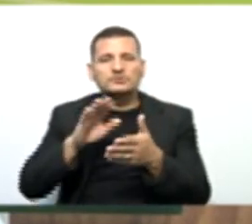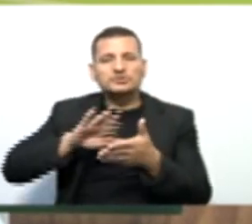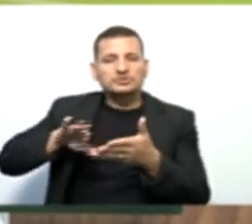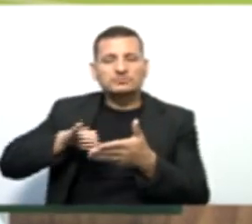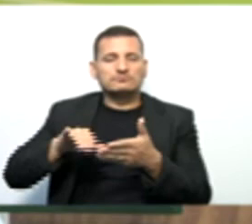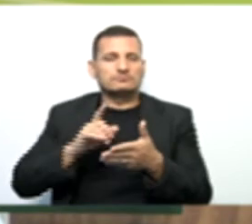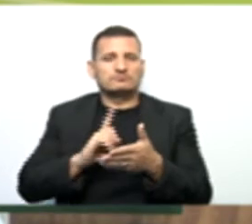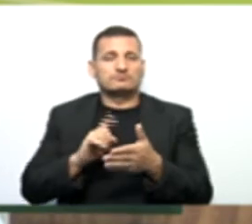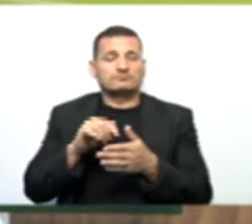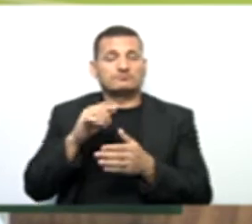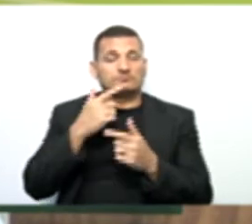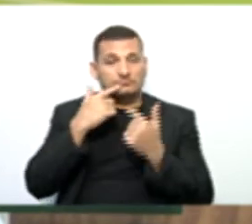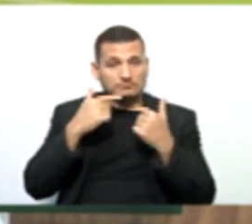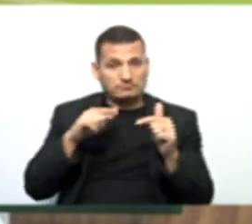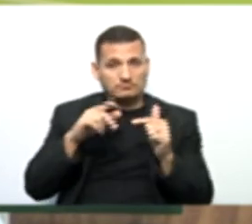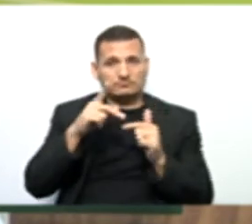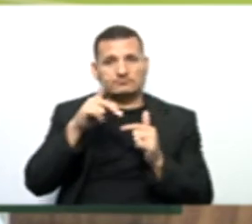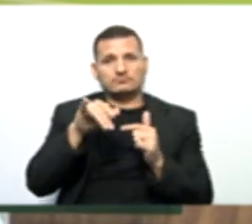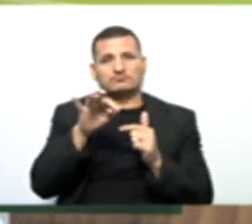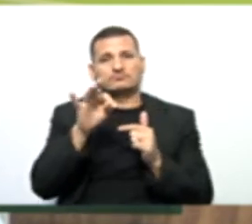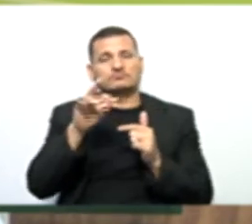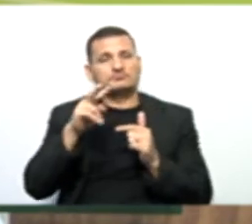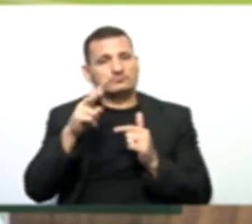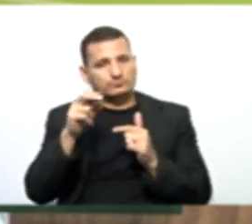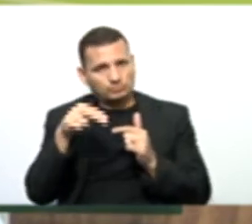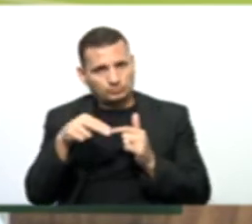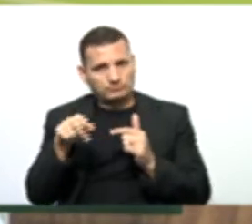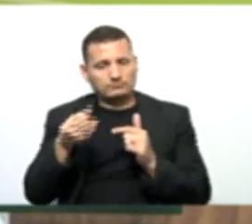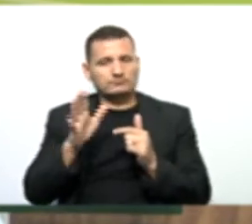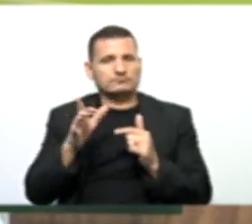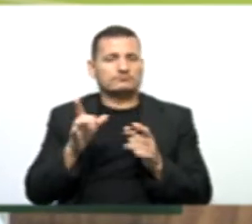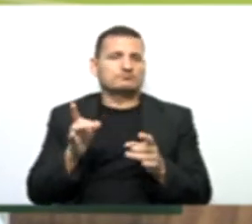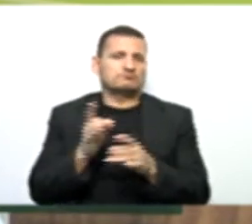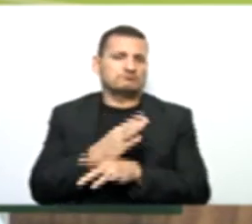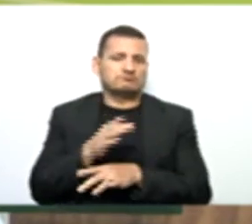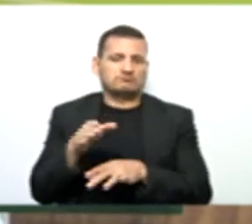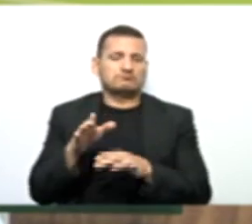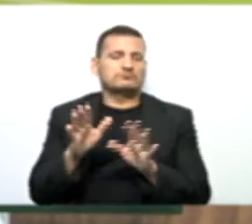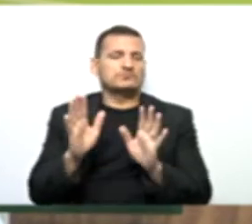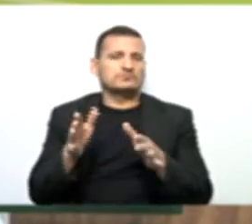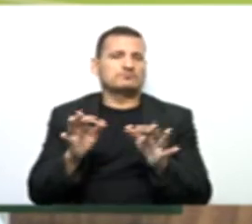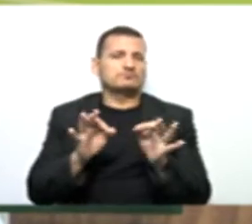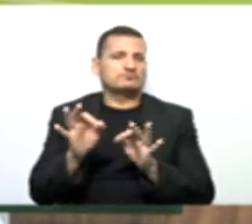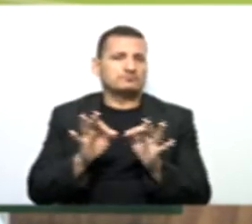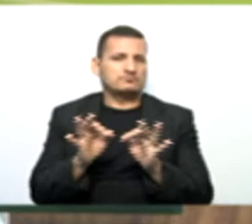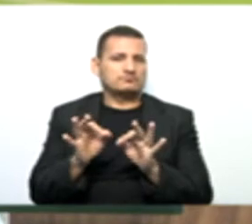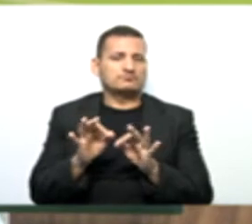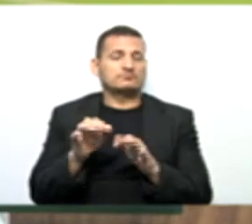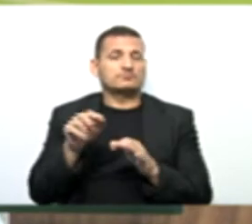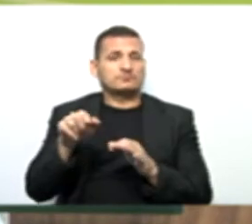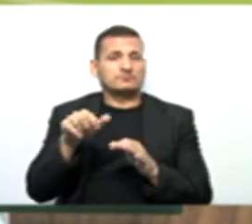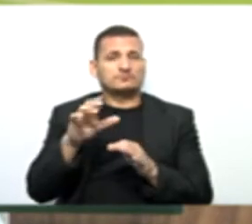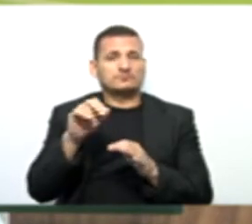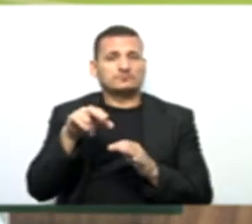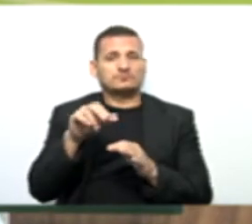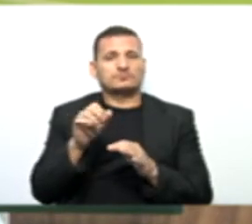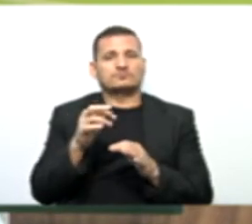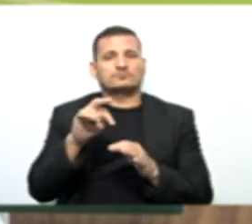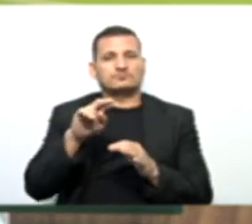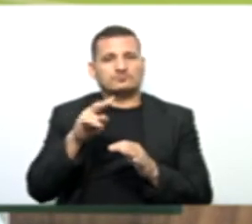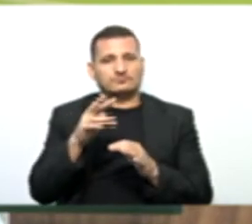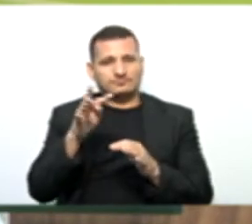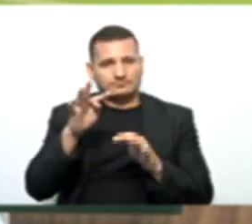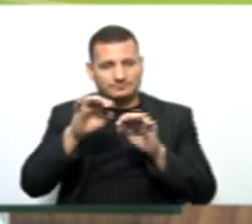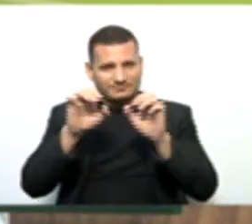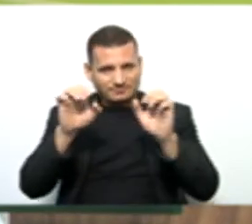A linguagem Python já está feita, já está construída. O construtor, ele segue esse conceito